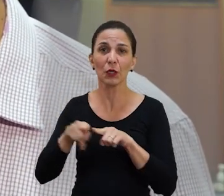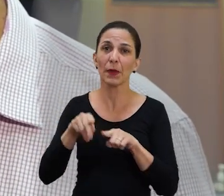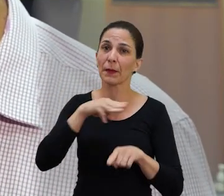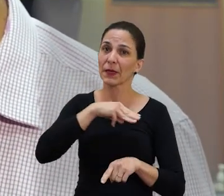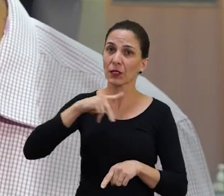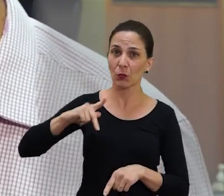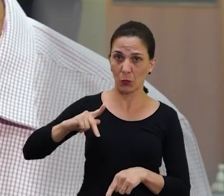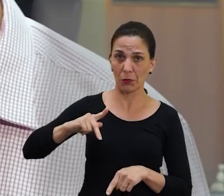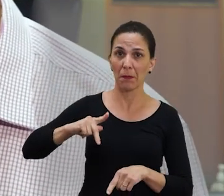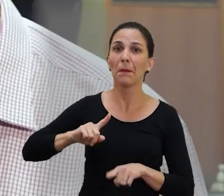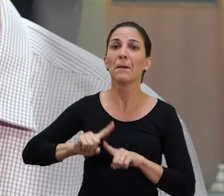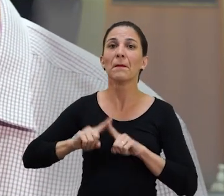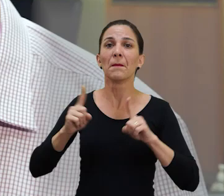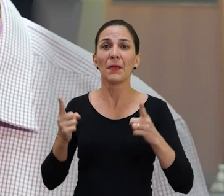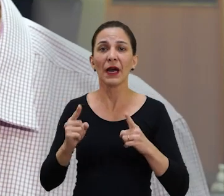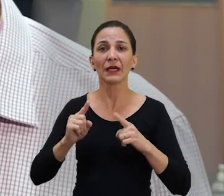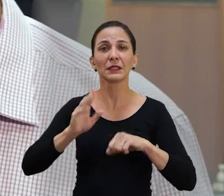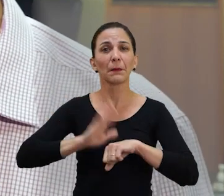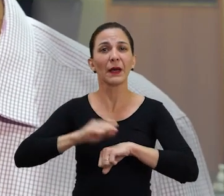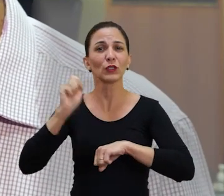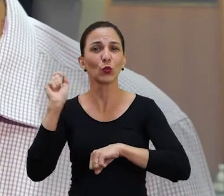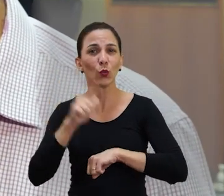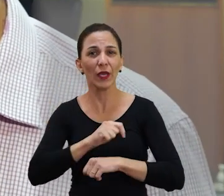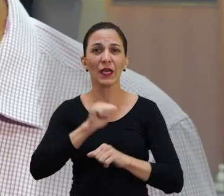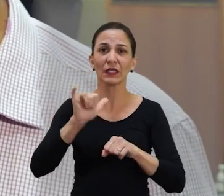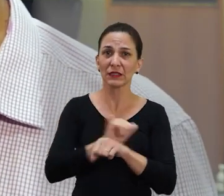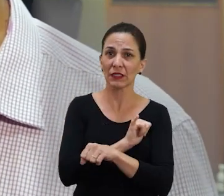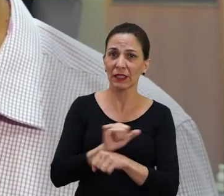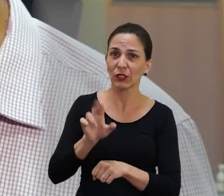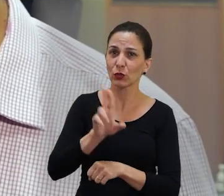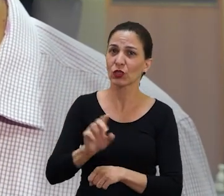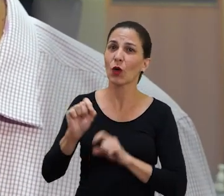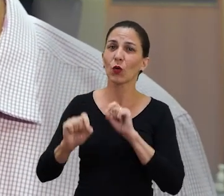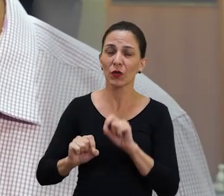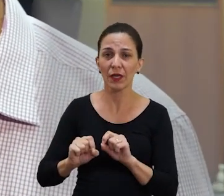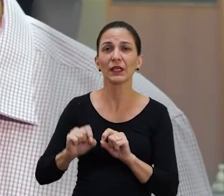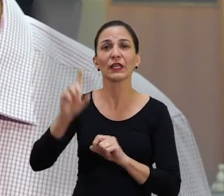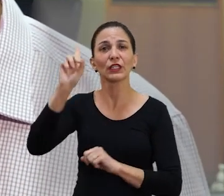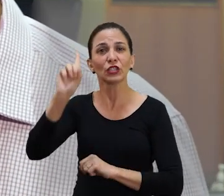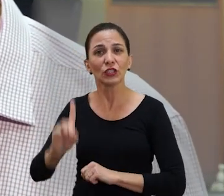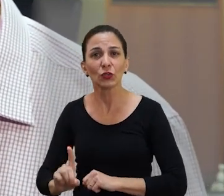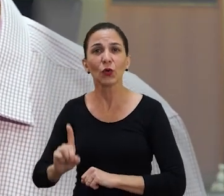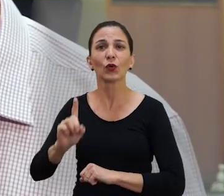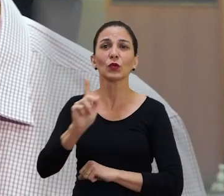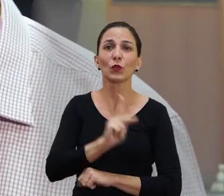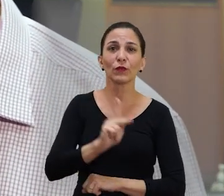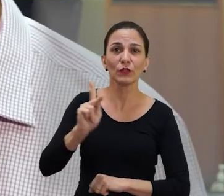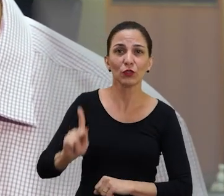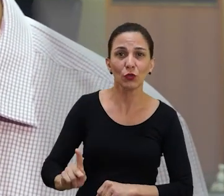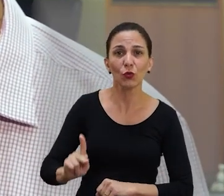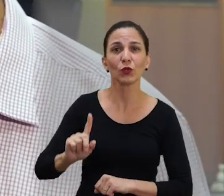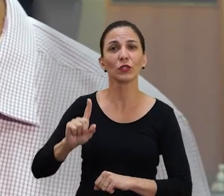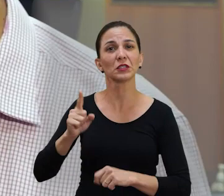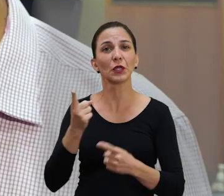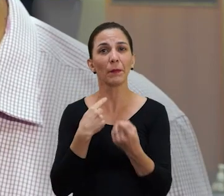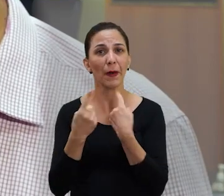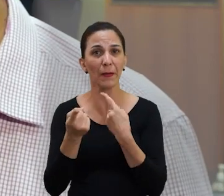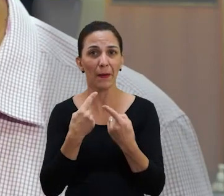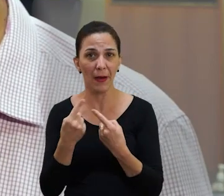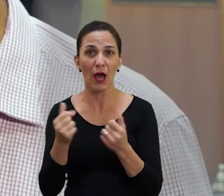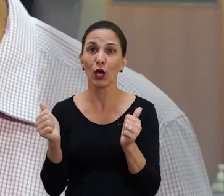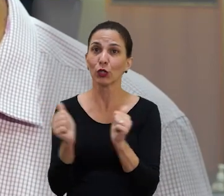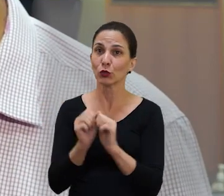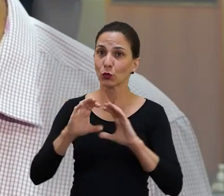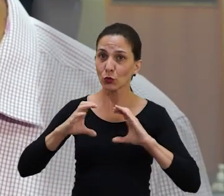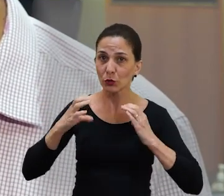adolescentes nós acionamos o ministério público mas é a para Além disso Nós Temos conversado com os nossos diretores com os nossos